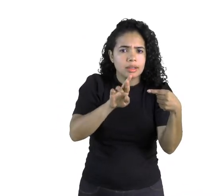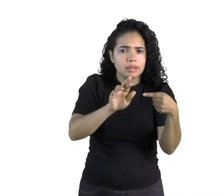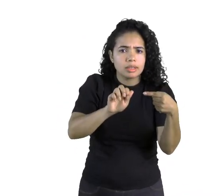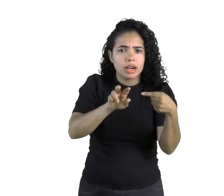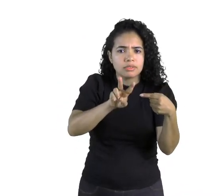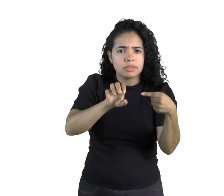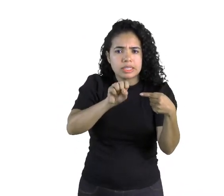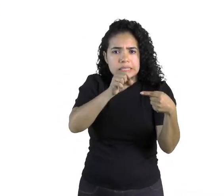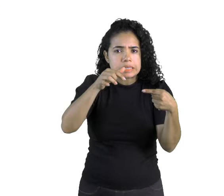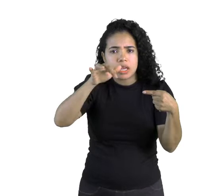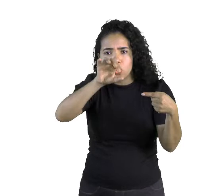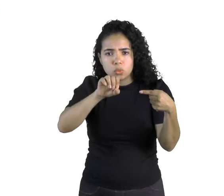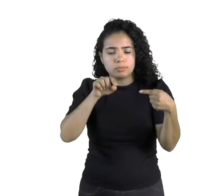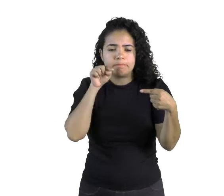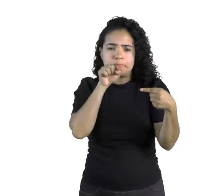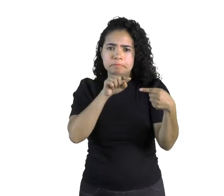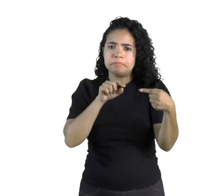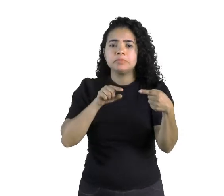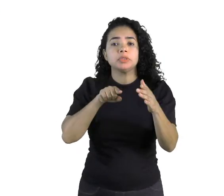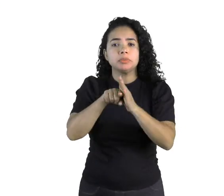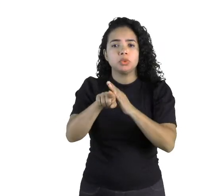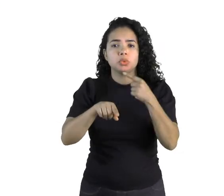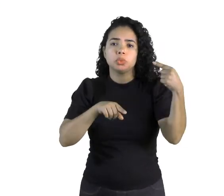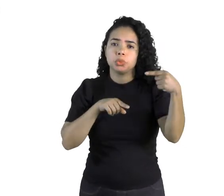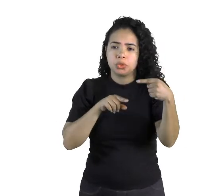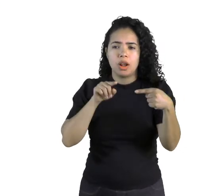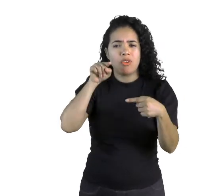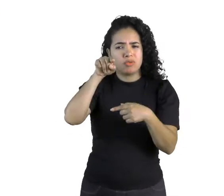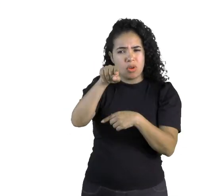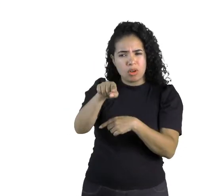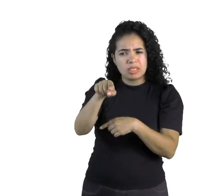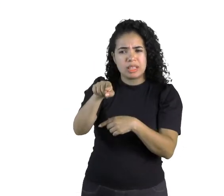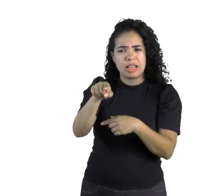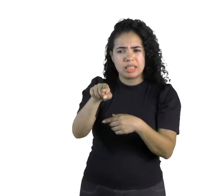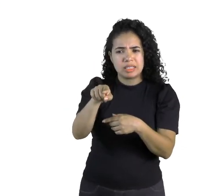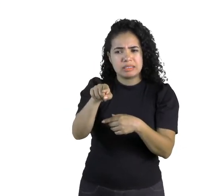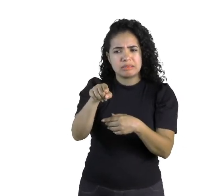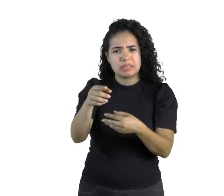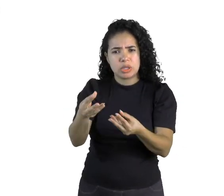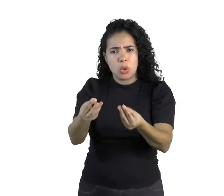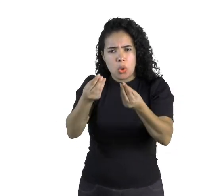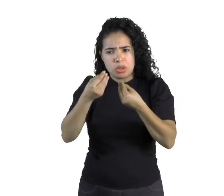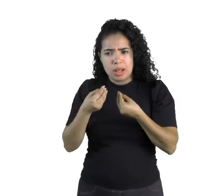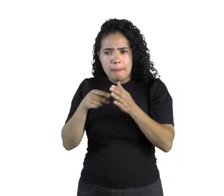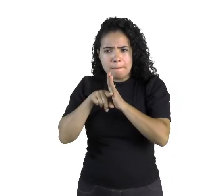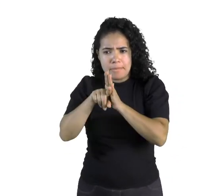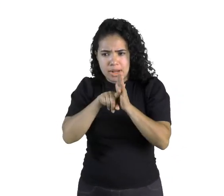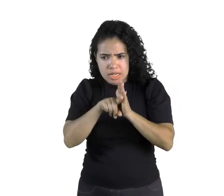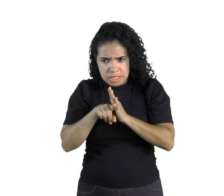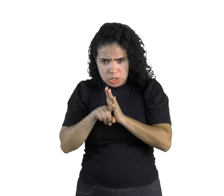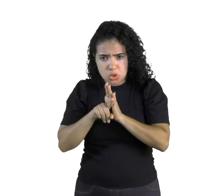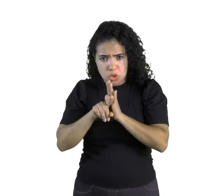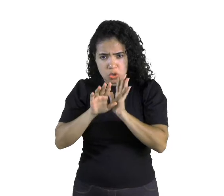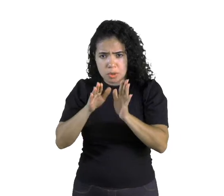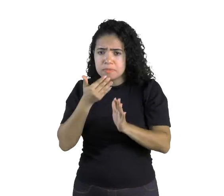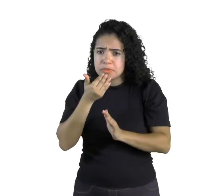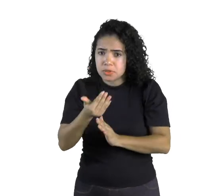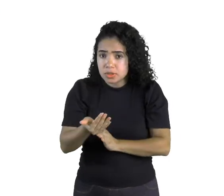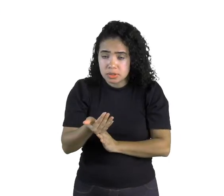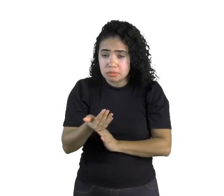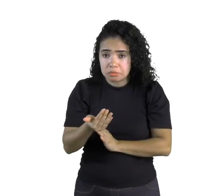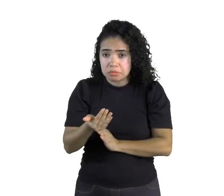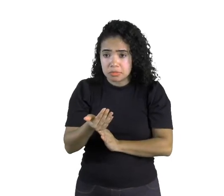pergunta, ela perguntando para os alunos: vocês trouxeram a pesquisa que eu havia